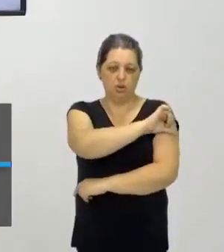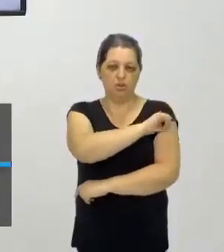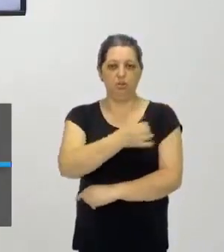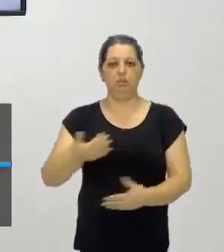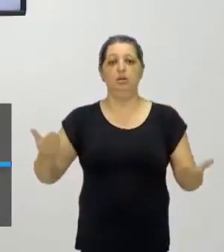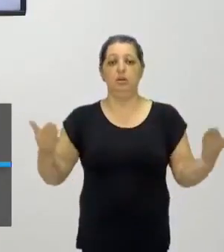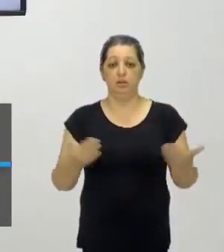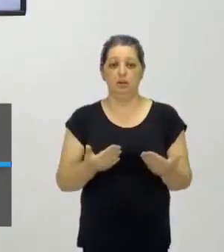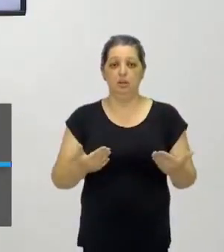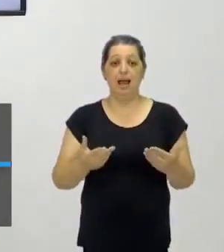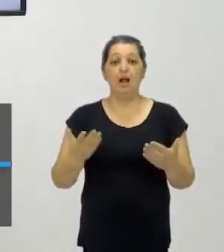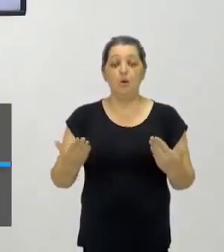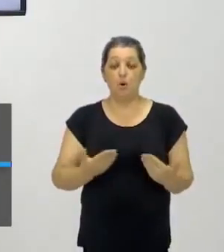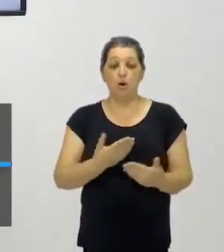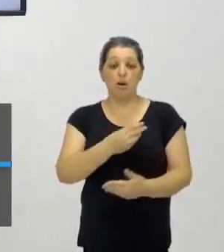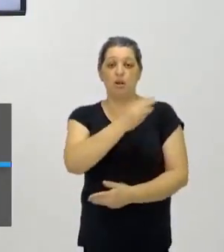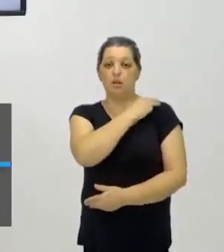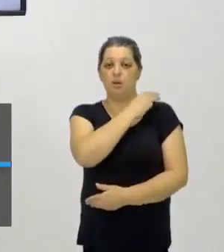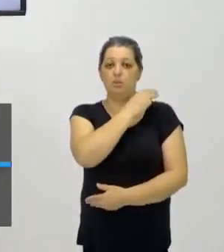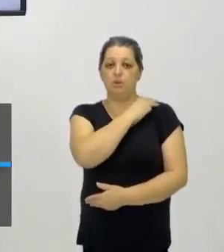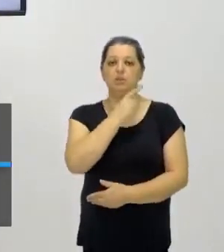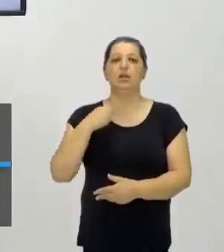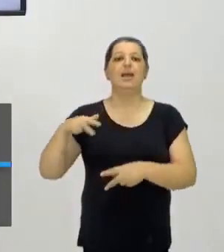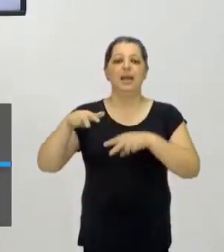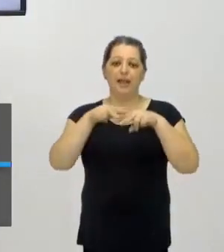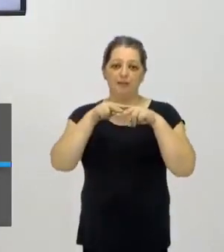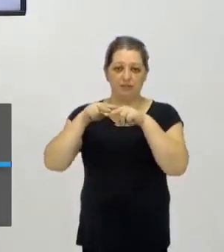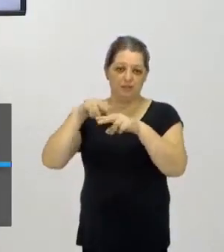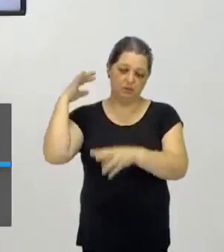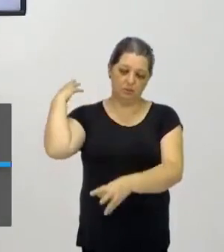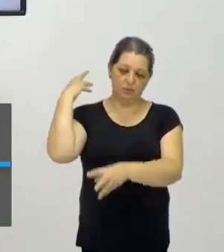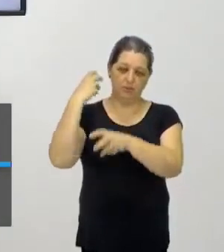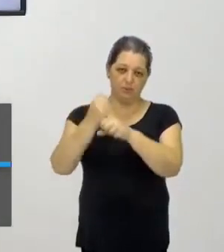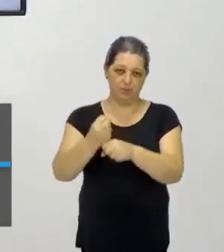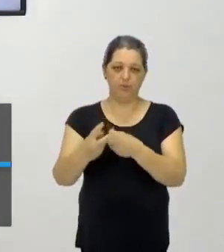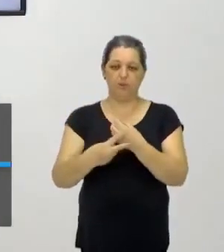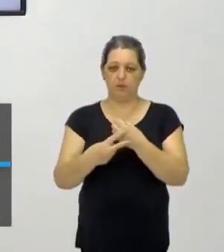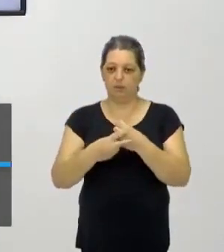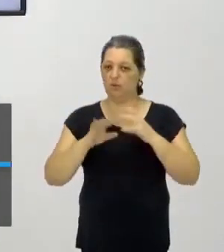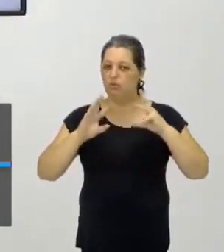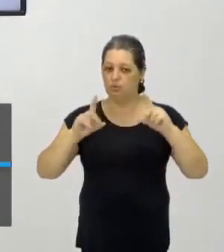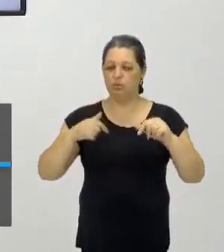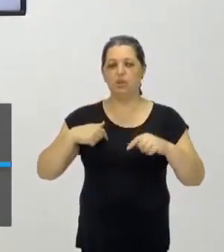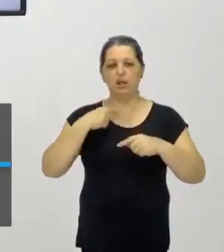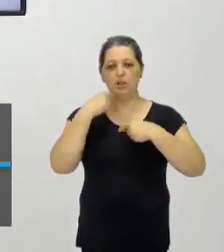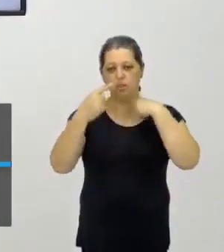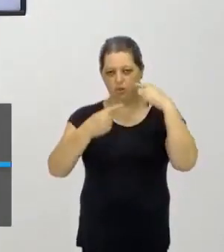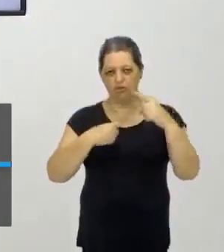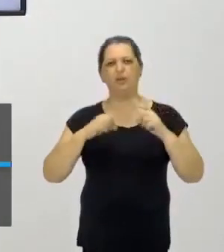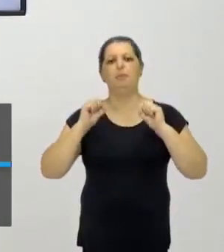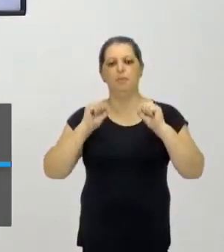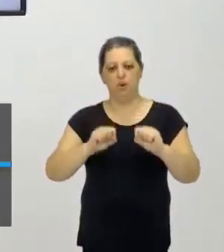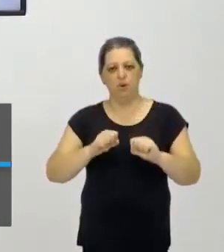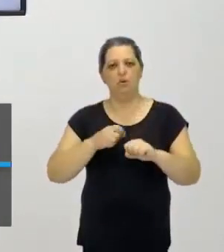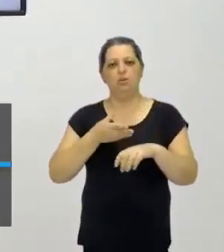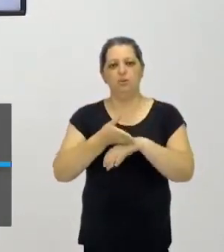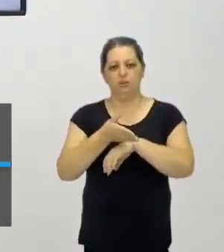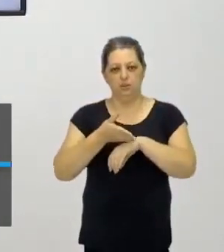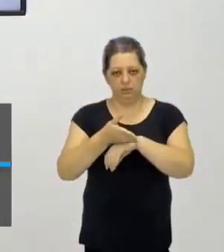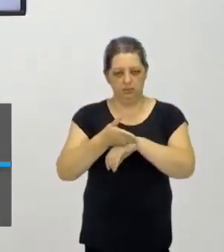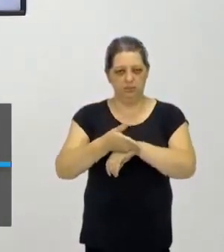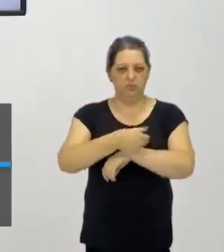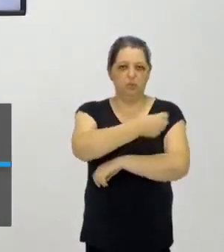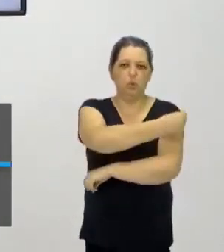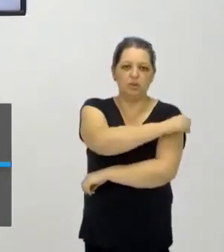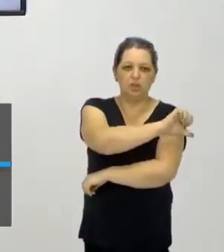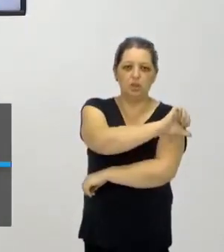E agora chega no médio, a gente faz uma revisão desses tempos verbais todos. Então, se você tem alguma dúvida, vai lá nas aulas do 8º e do